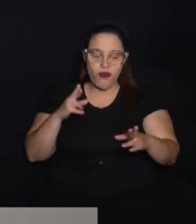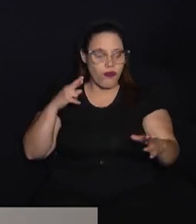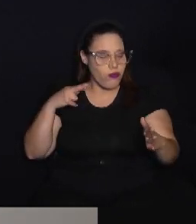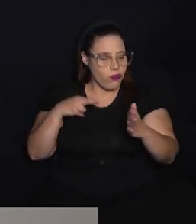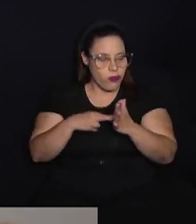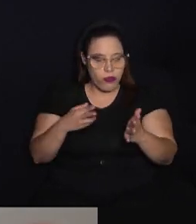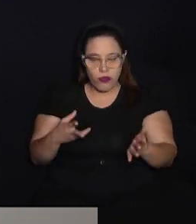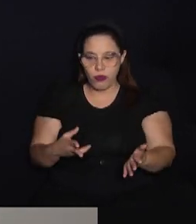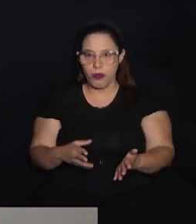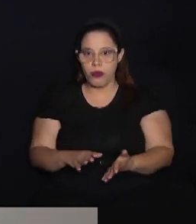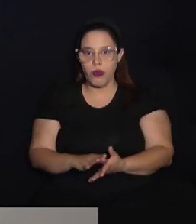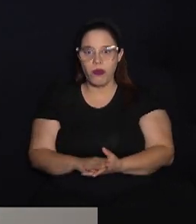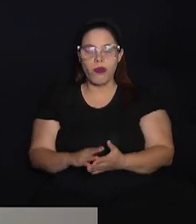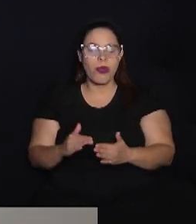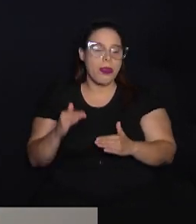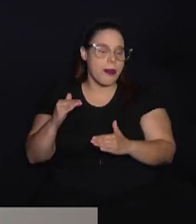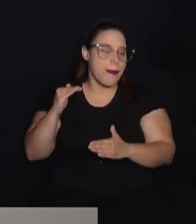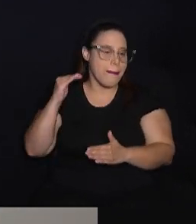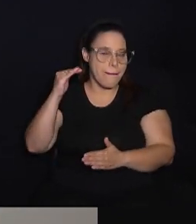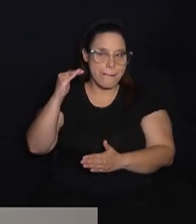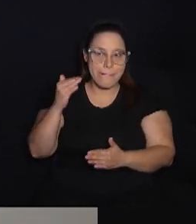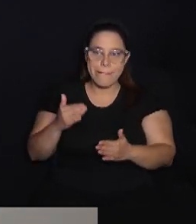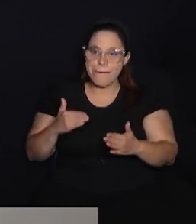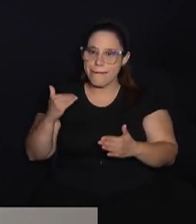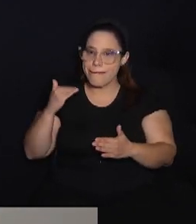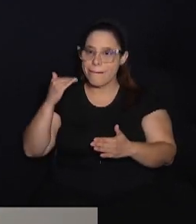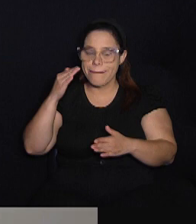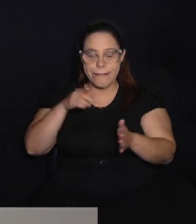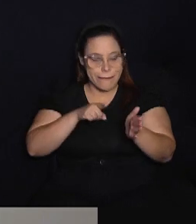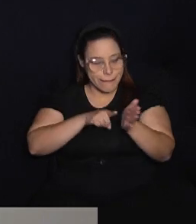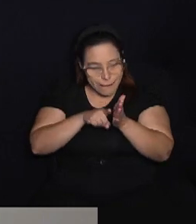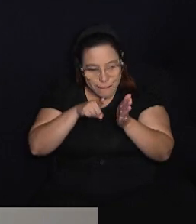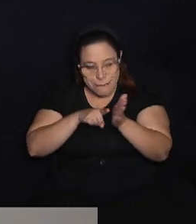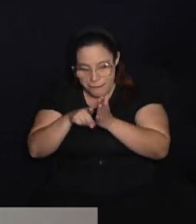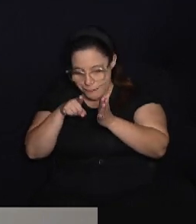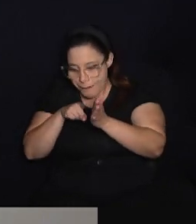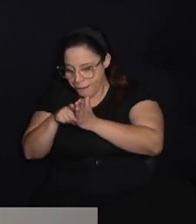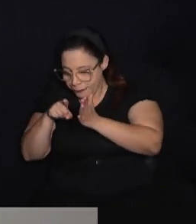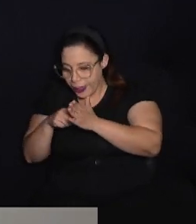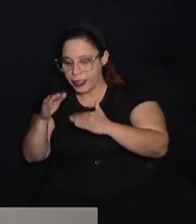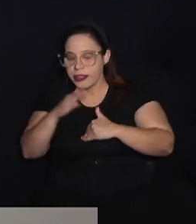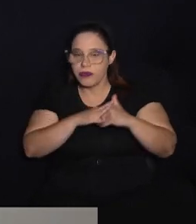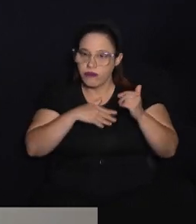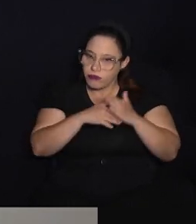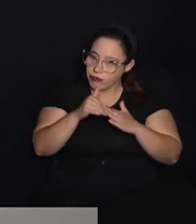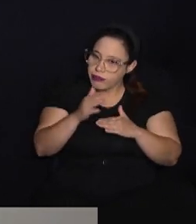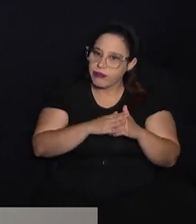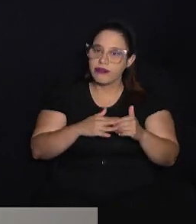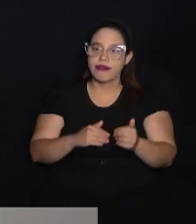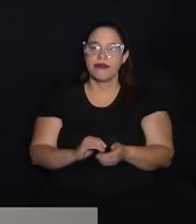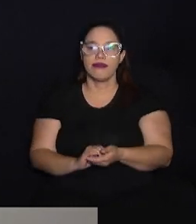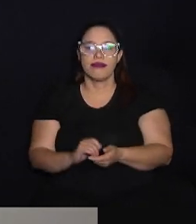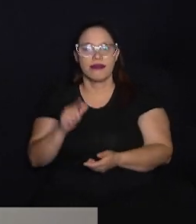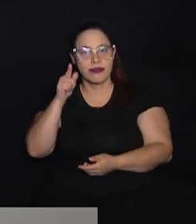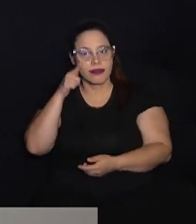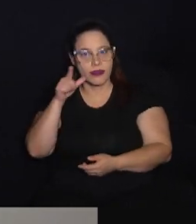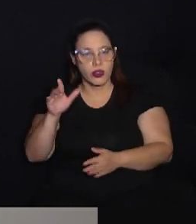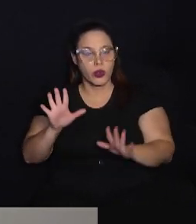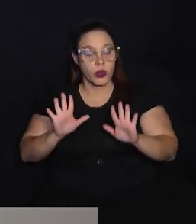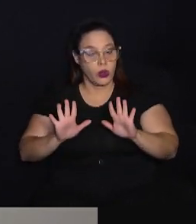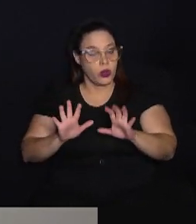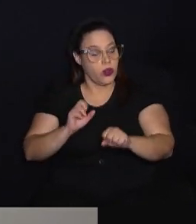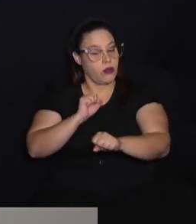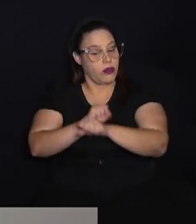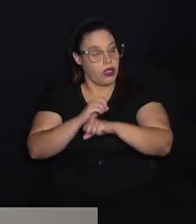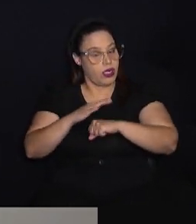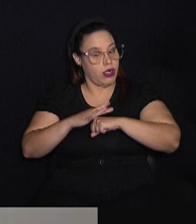autoimune. E cada vez mais a gente vem avançando nos estudos e nos tratamentos para que a gente consiga estagnar a